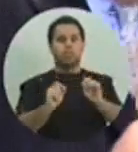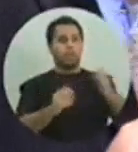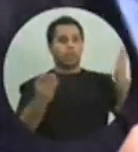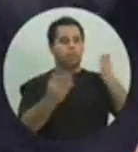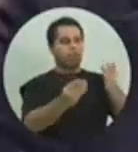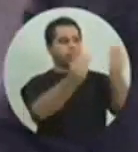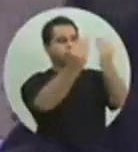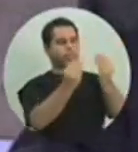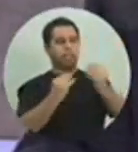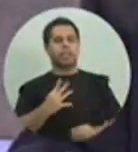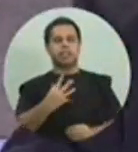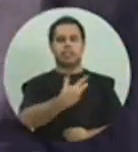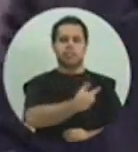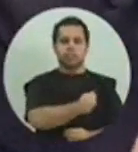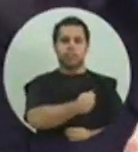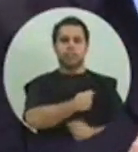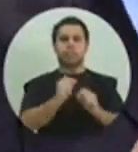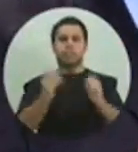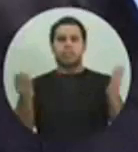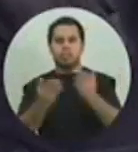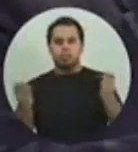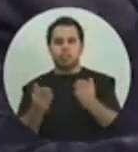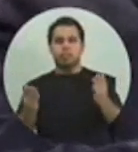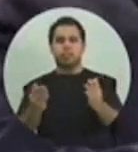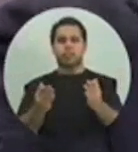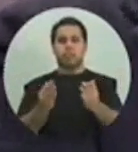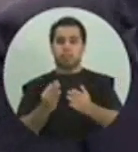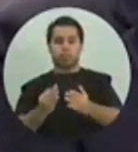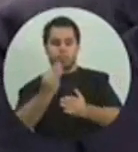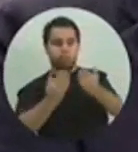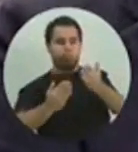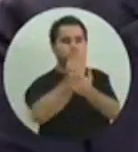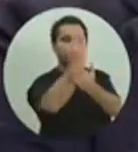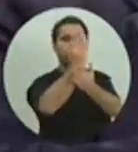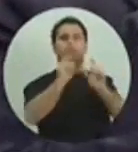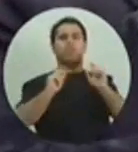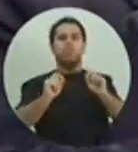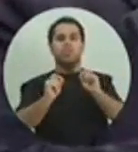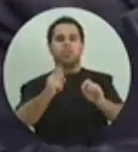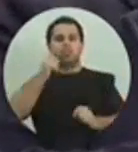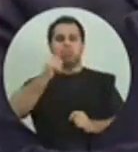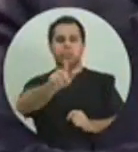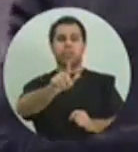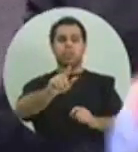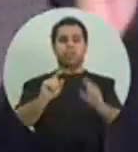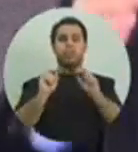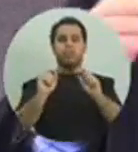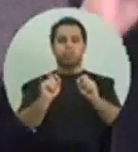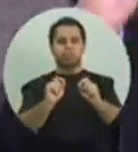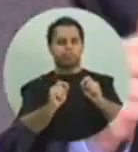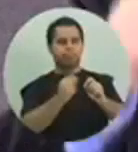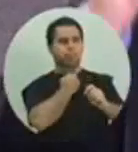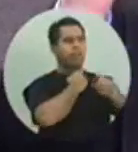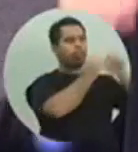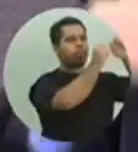Mas a bênção da salvação, que tinha como símbolo a terra prometida, foi